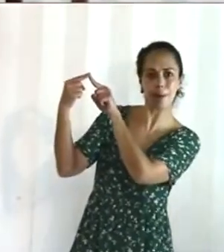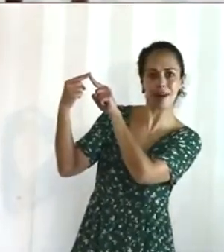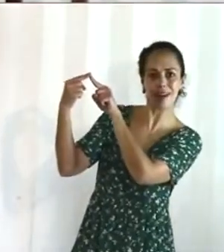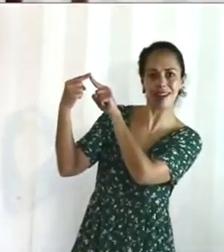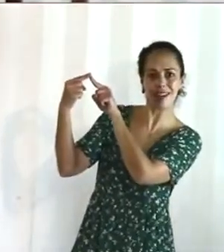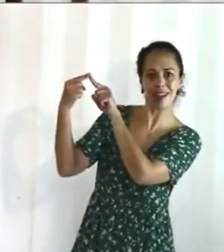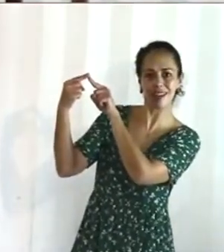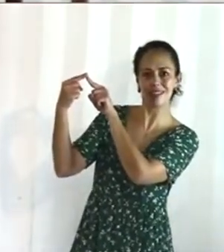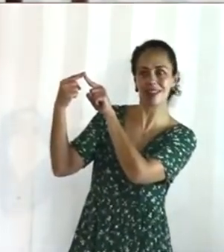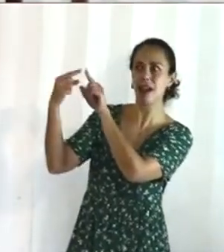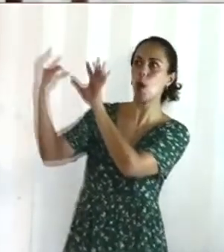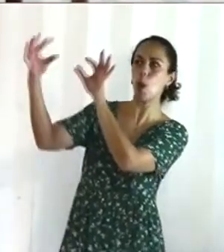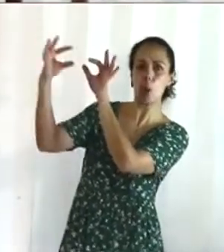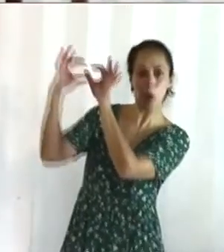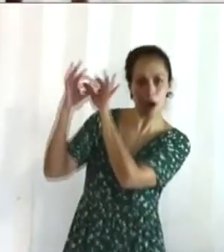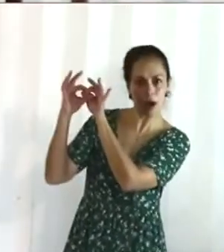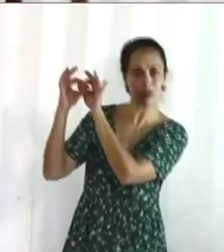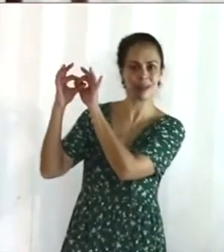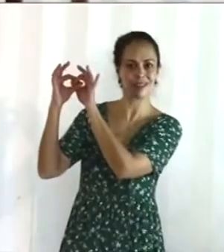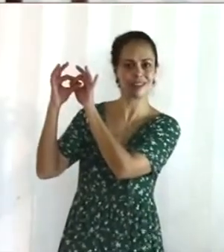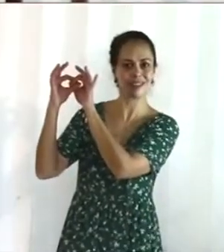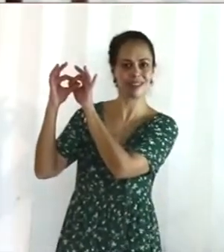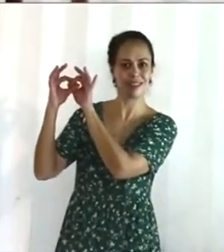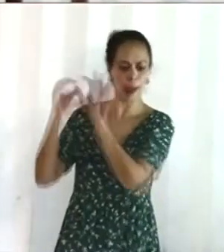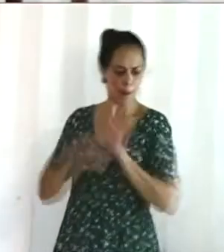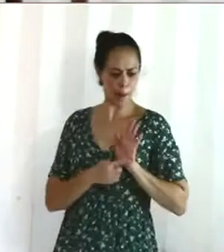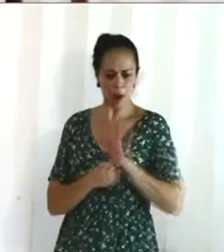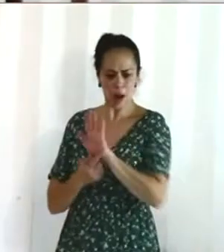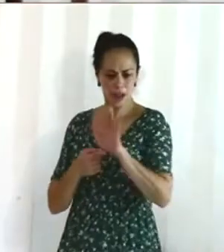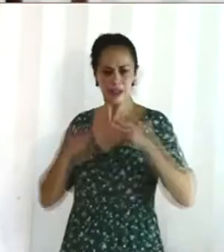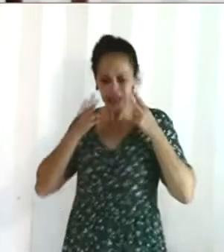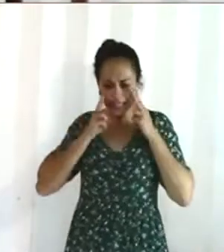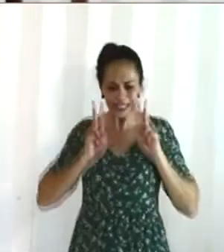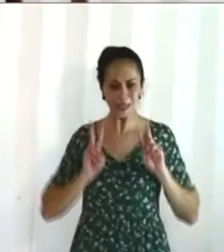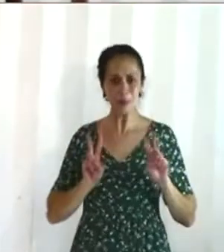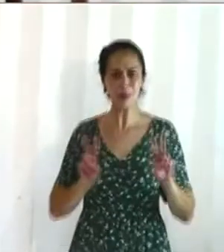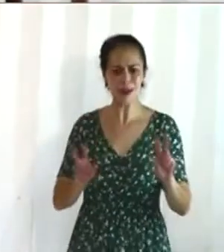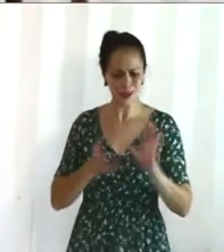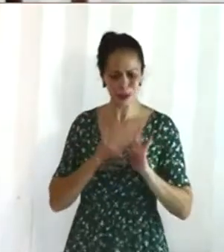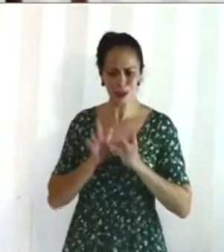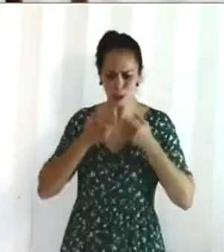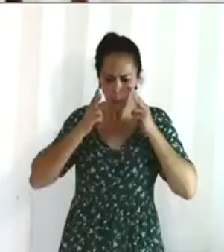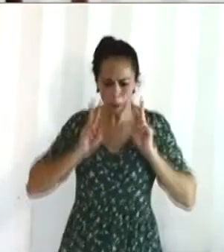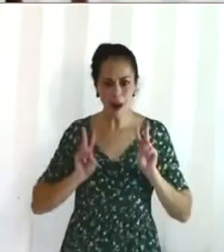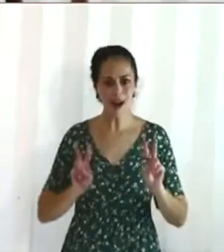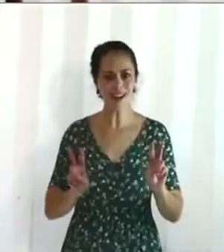dessa vida que eu recebo do verbo da vida.